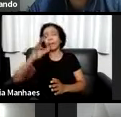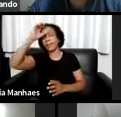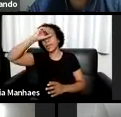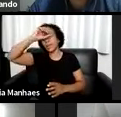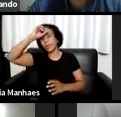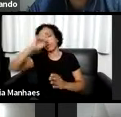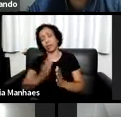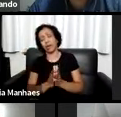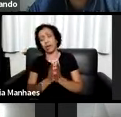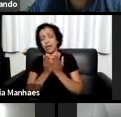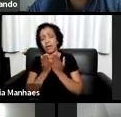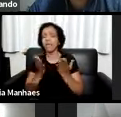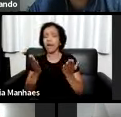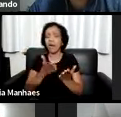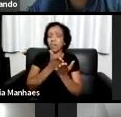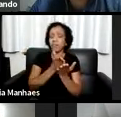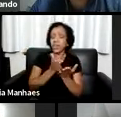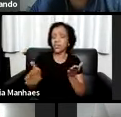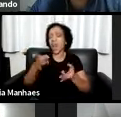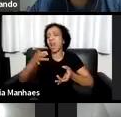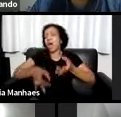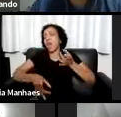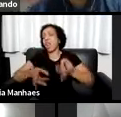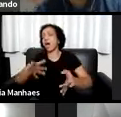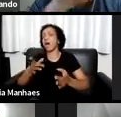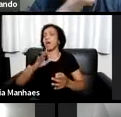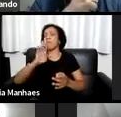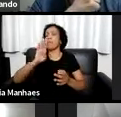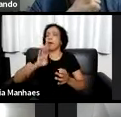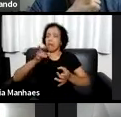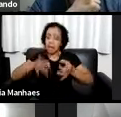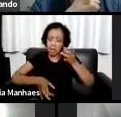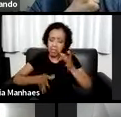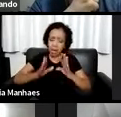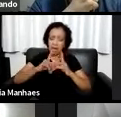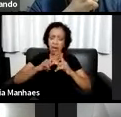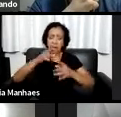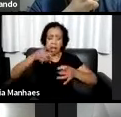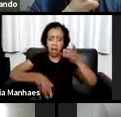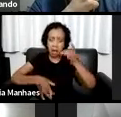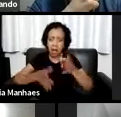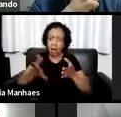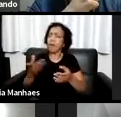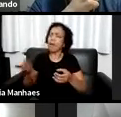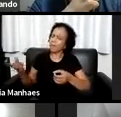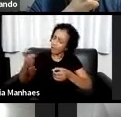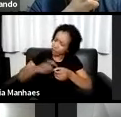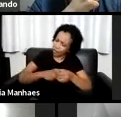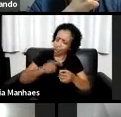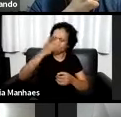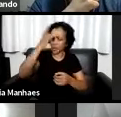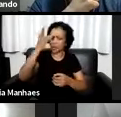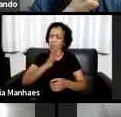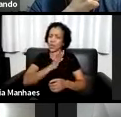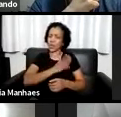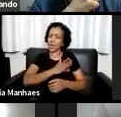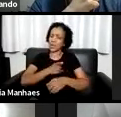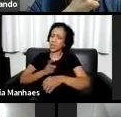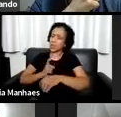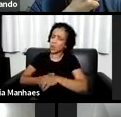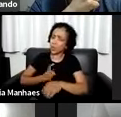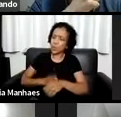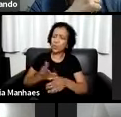caminhos. Que esse tempo tão difícil, Senhor, traga a estes corações mais duros uma